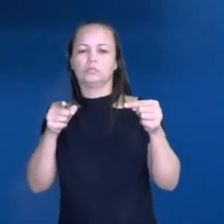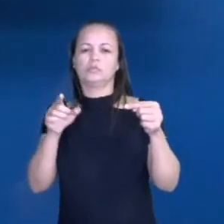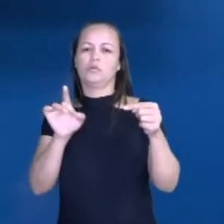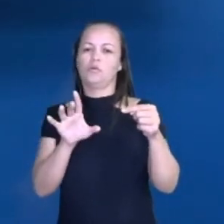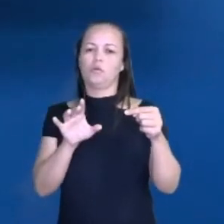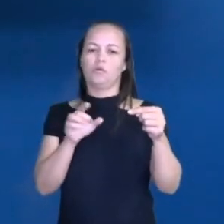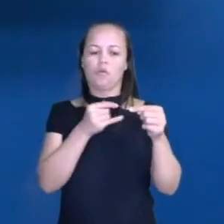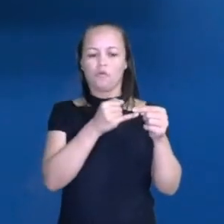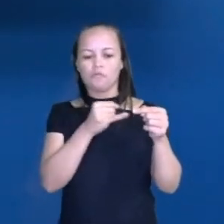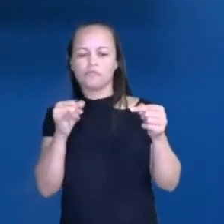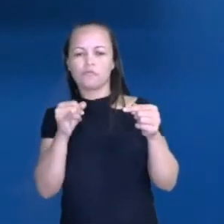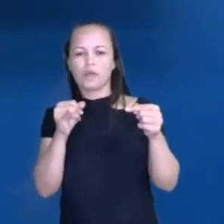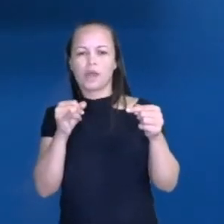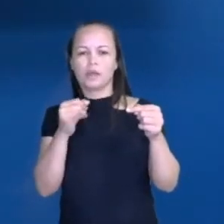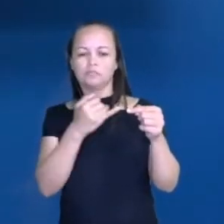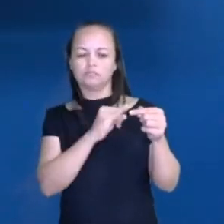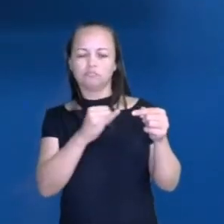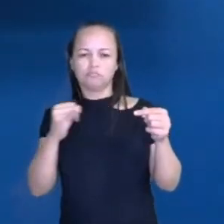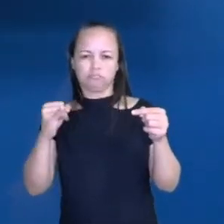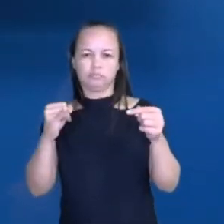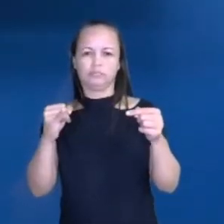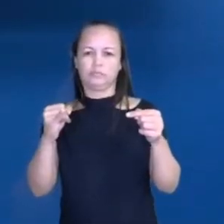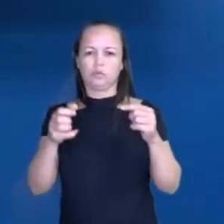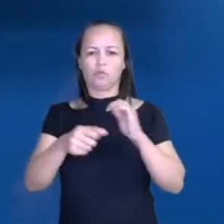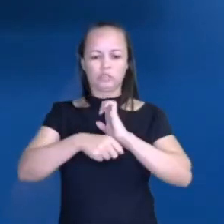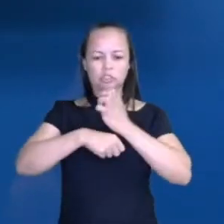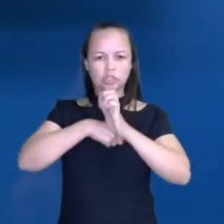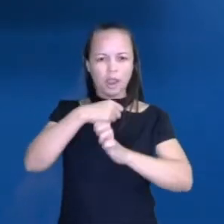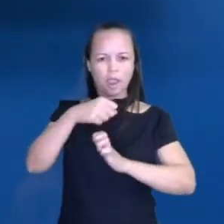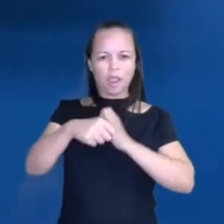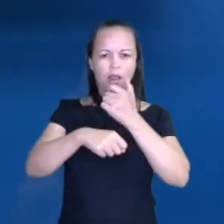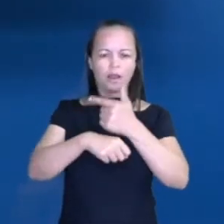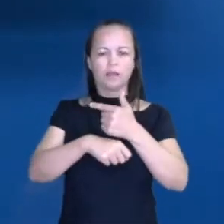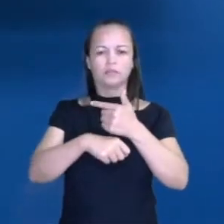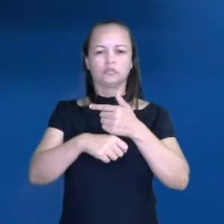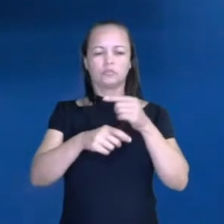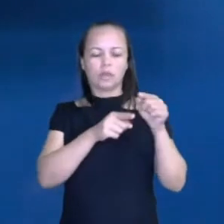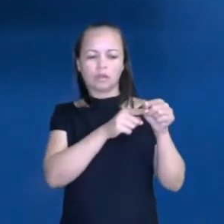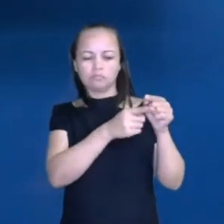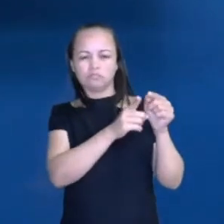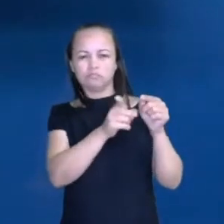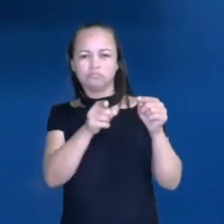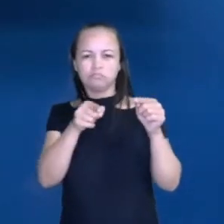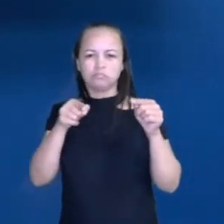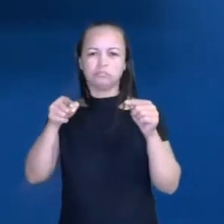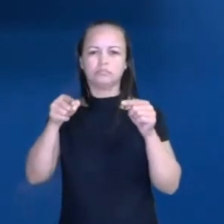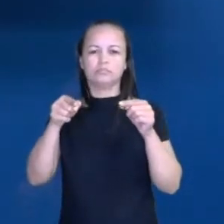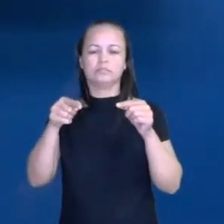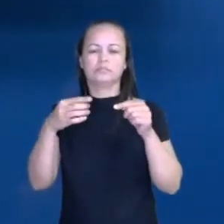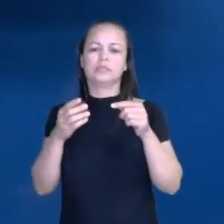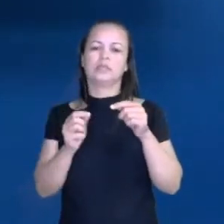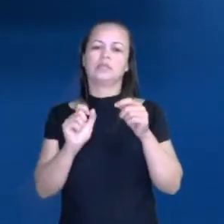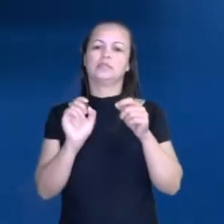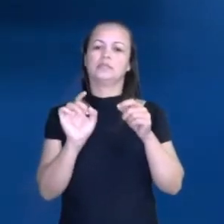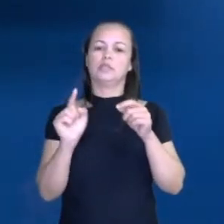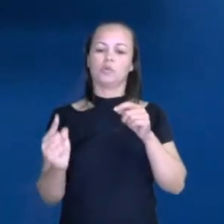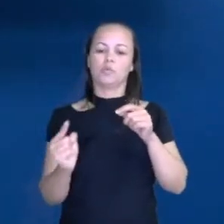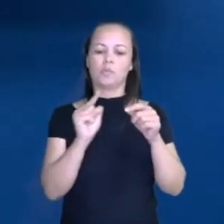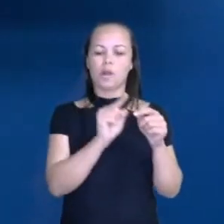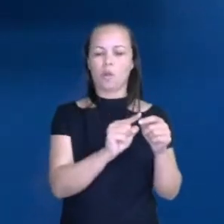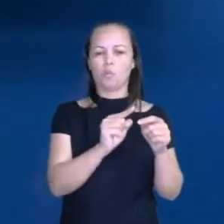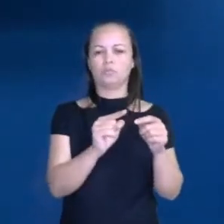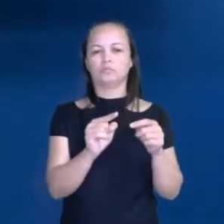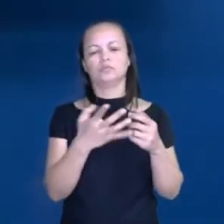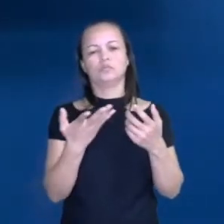Vaio ou vai os ela te bloqueou não é vai sair aqui vai vai vai vai vai passando aqui o fluxo o carro